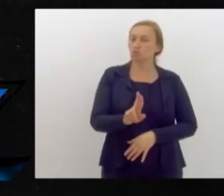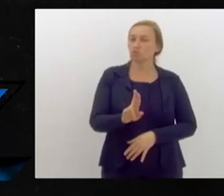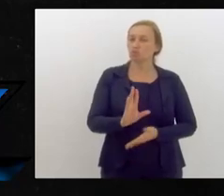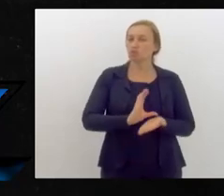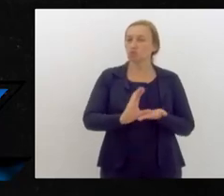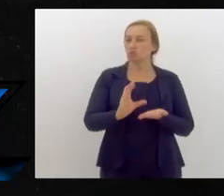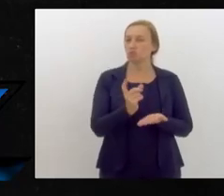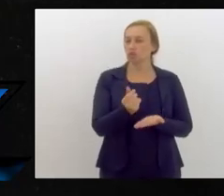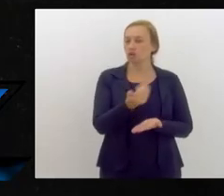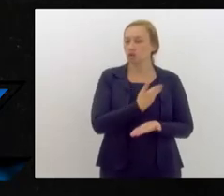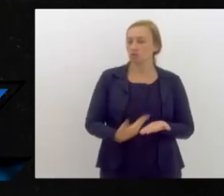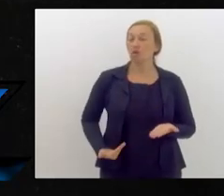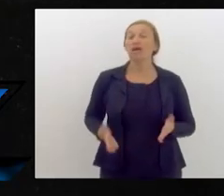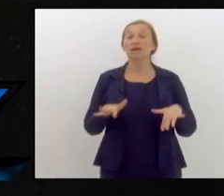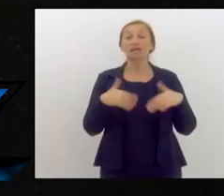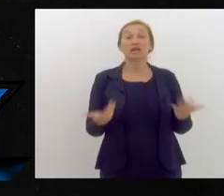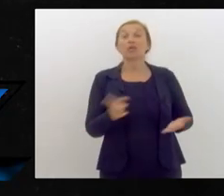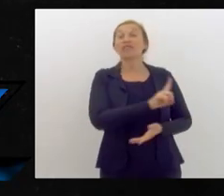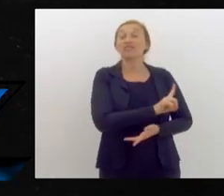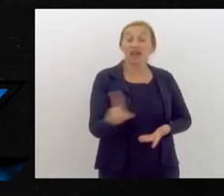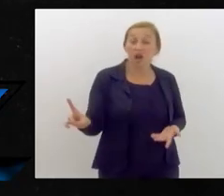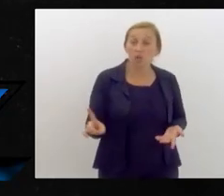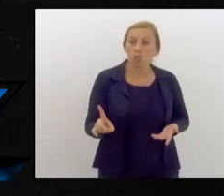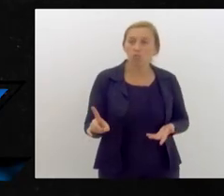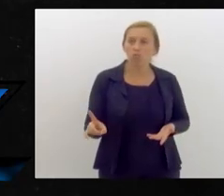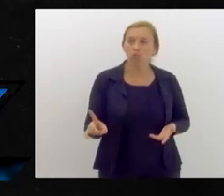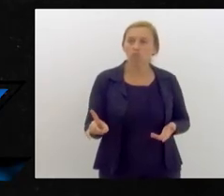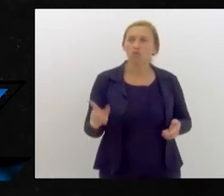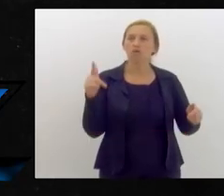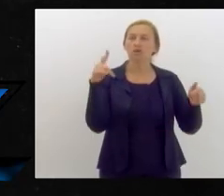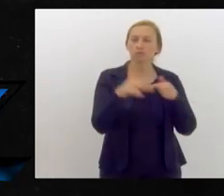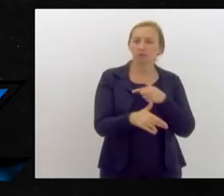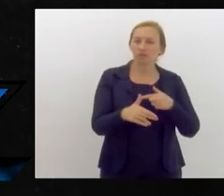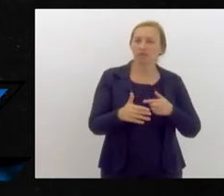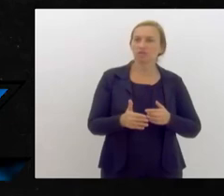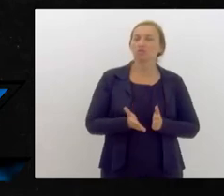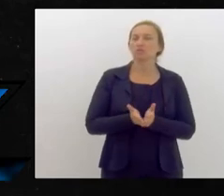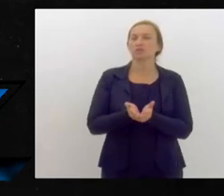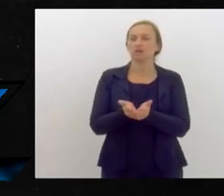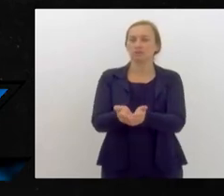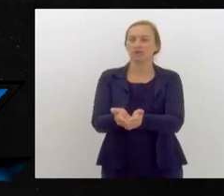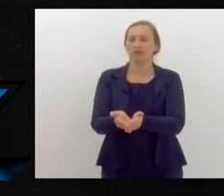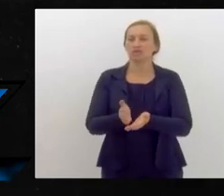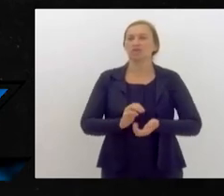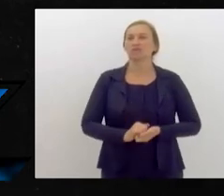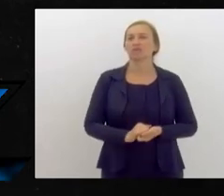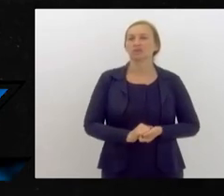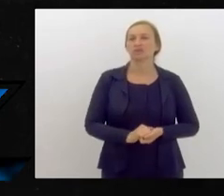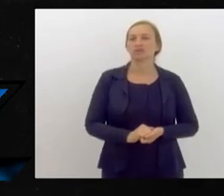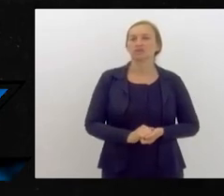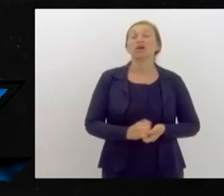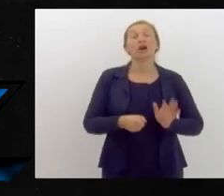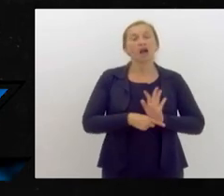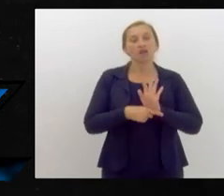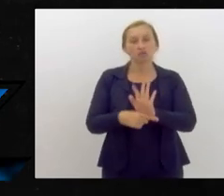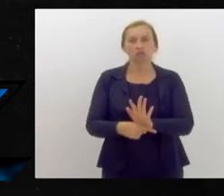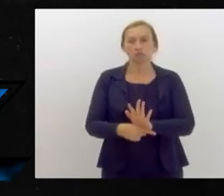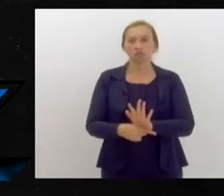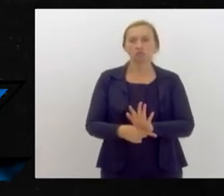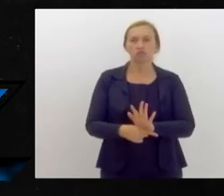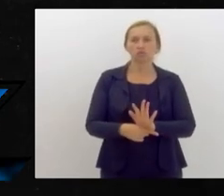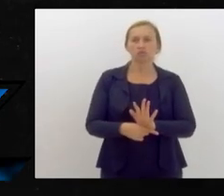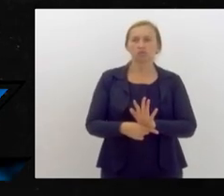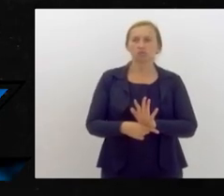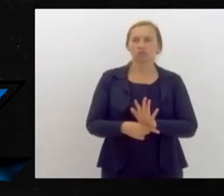recursos públicos então é não a interrupção do serviço das barcas que ajuda e